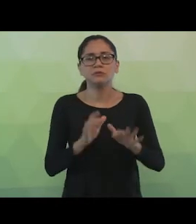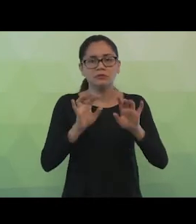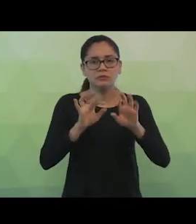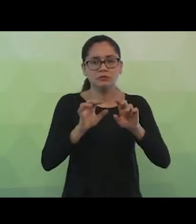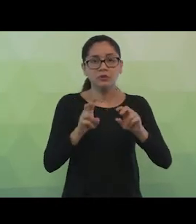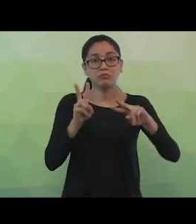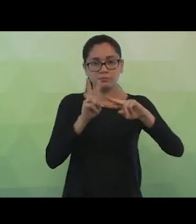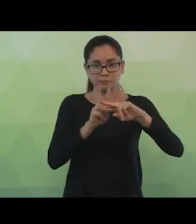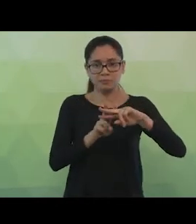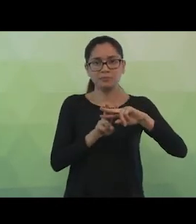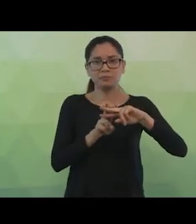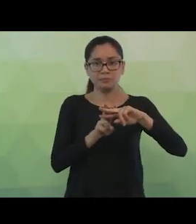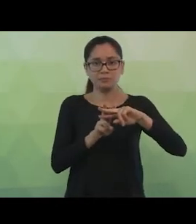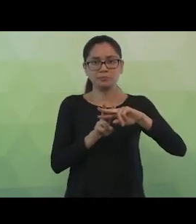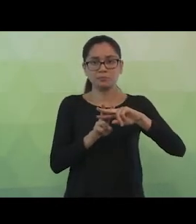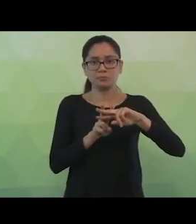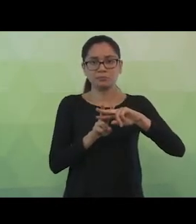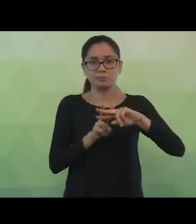tralha,